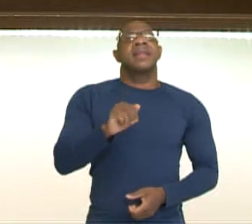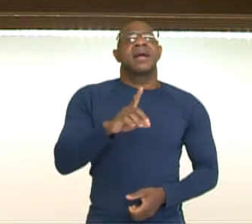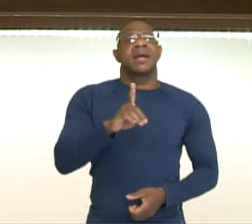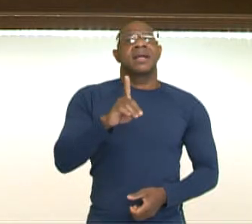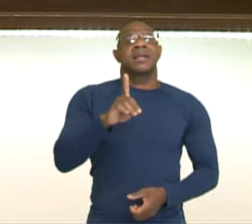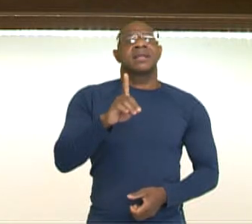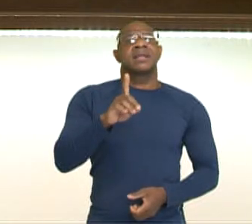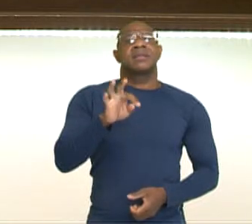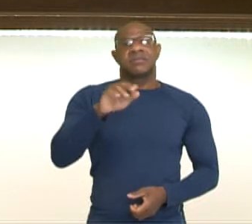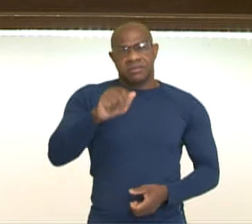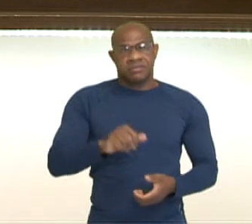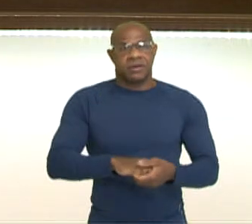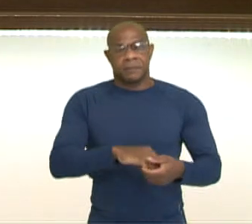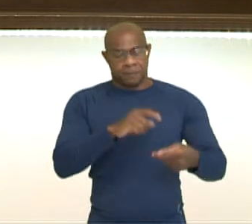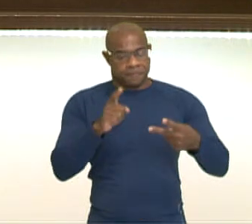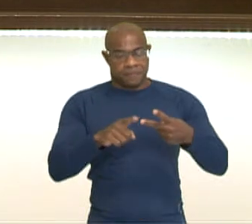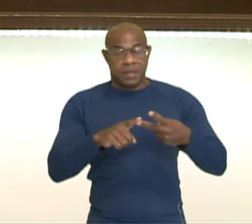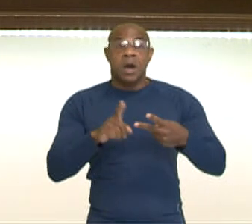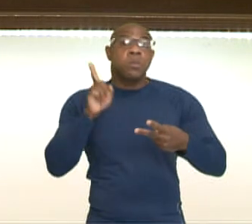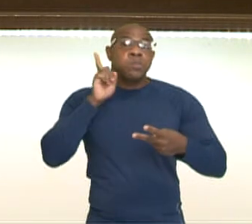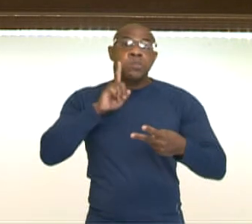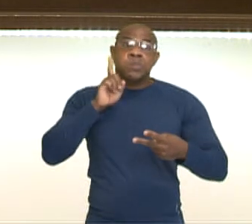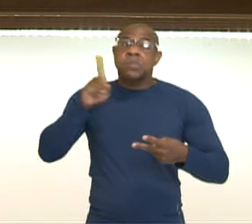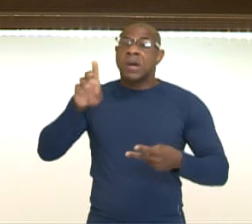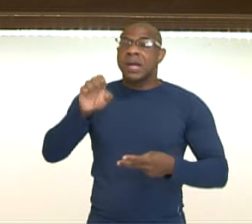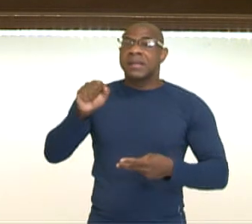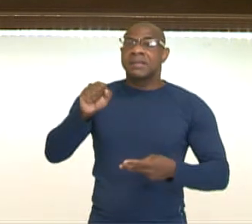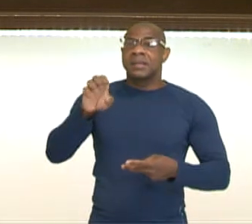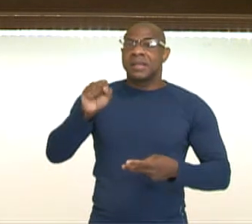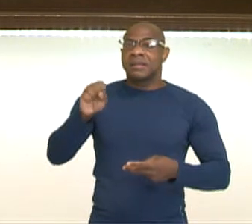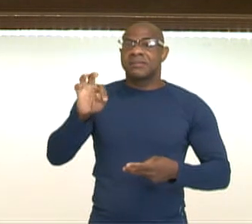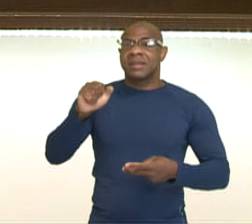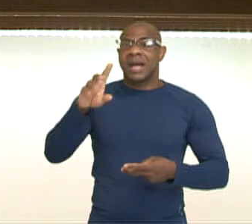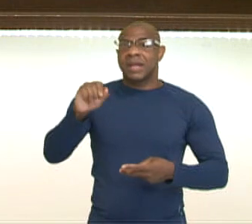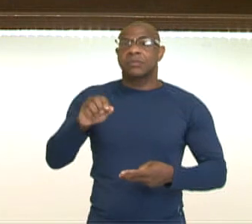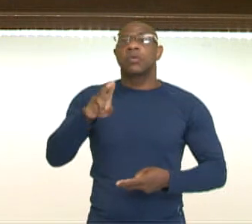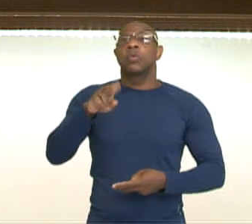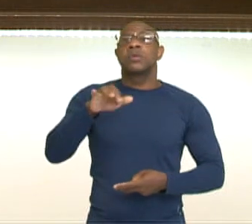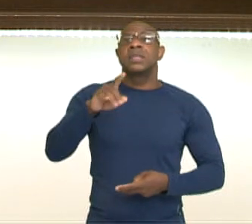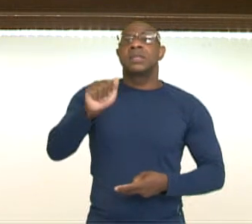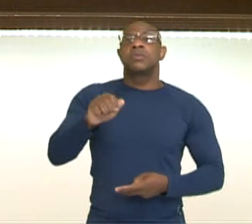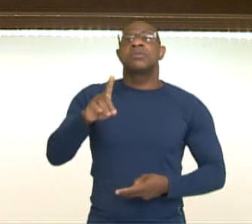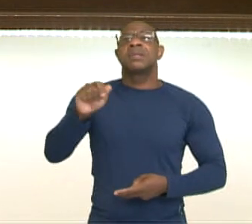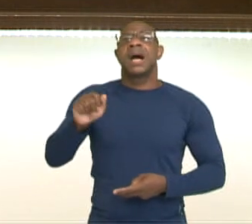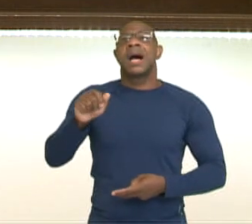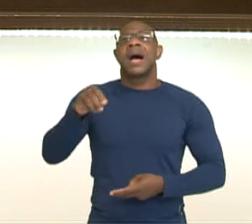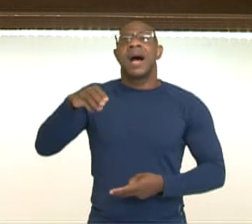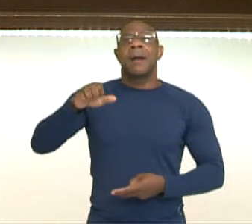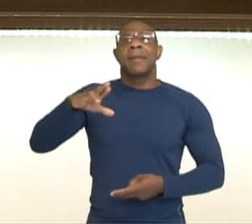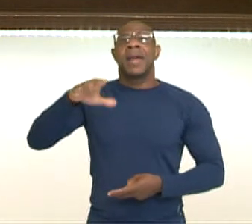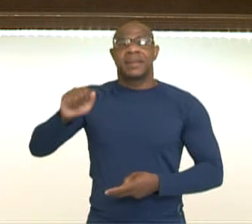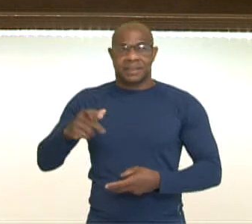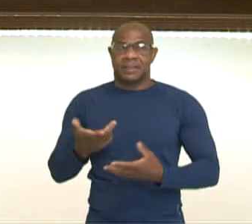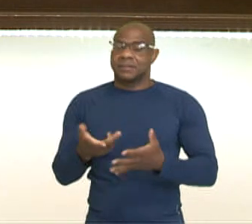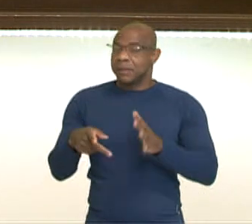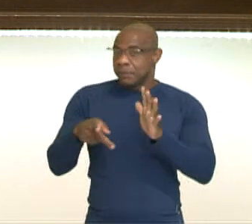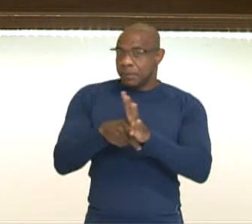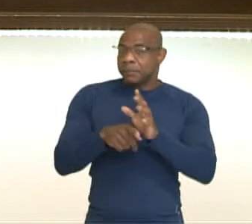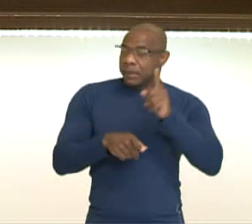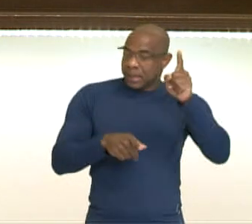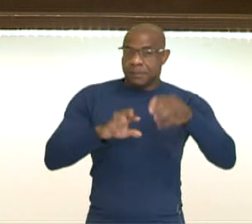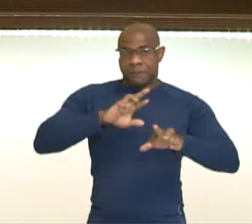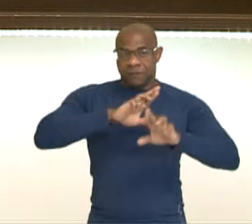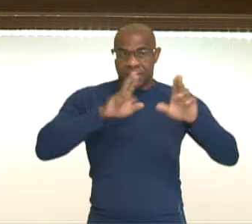Estados Unidos da América, mostrando literalmente este papel confederativo que dá autonomia a